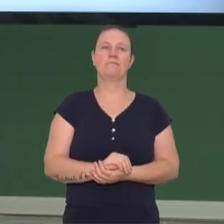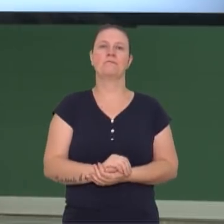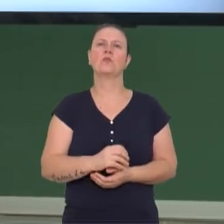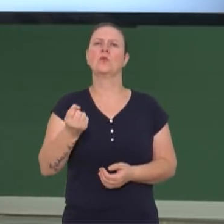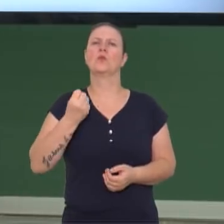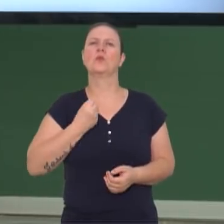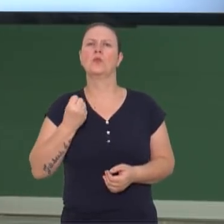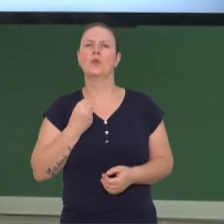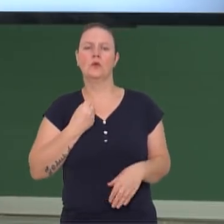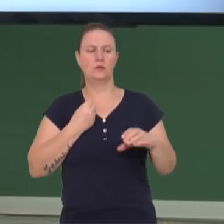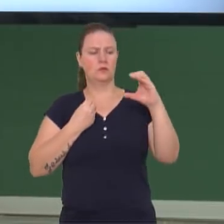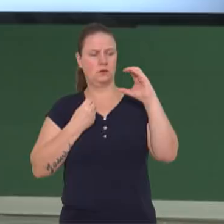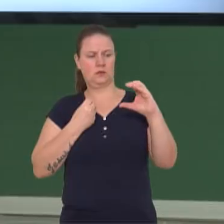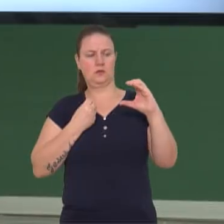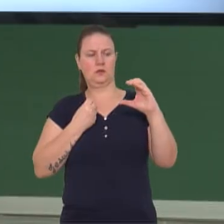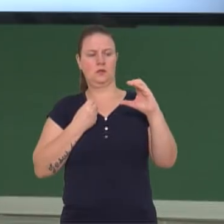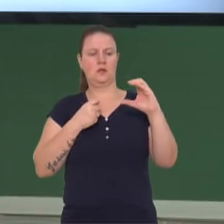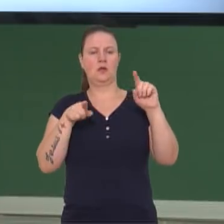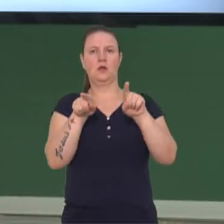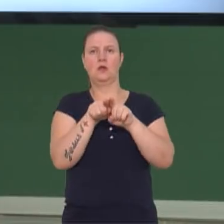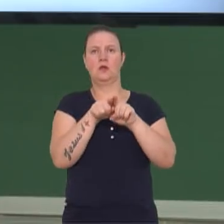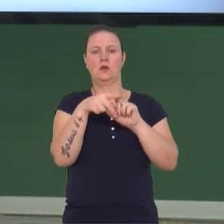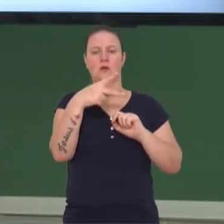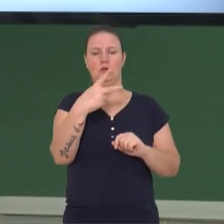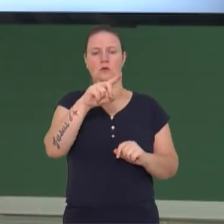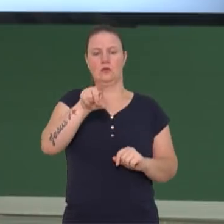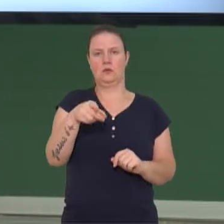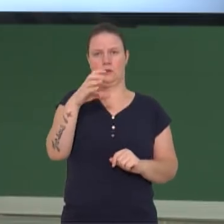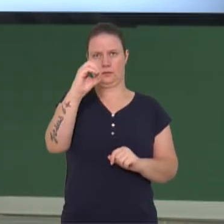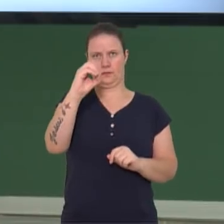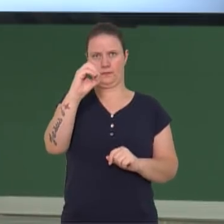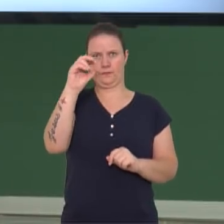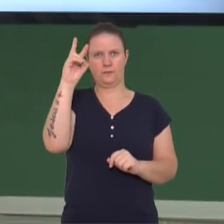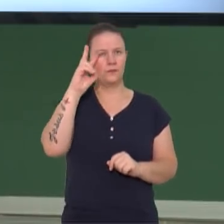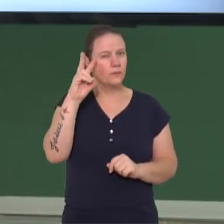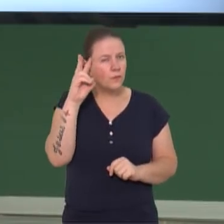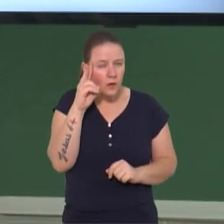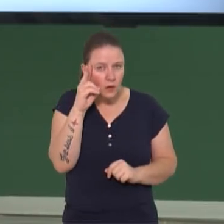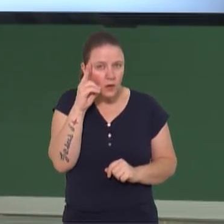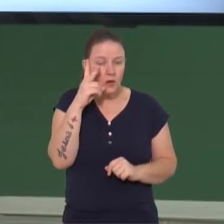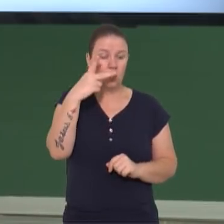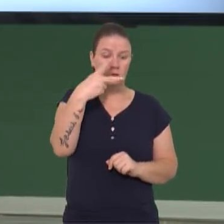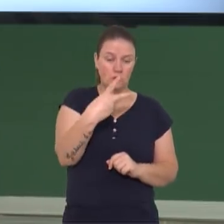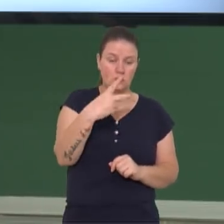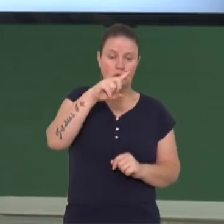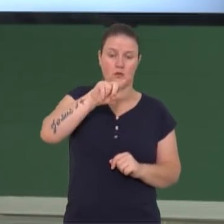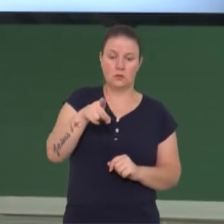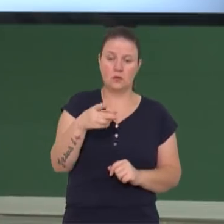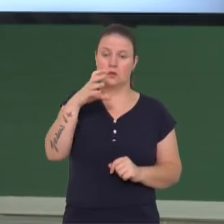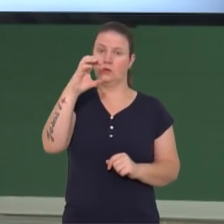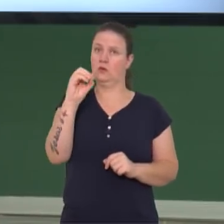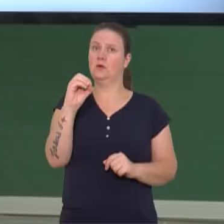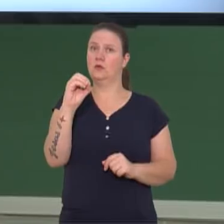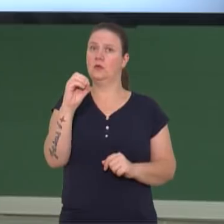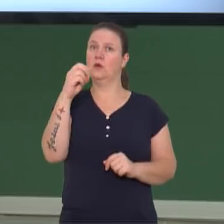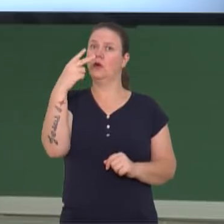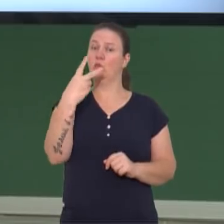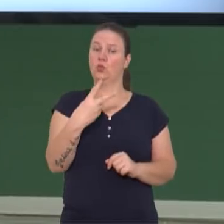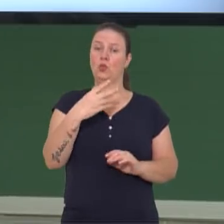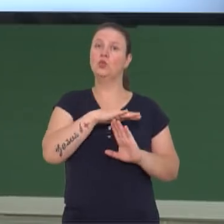valor do C é 2,0. Lembra? 2,0 é a mesma coisa que